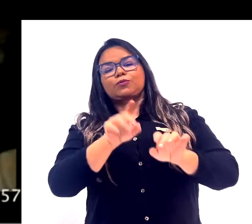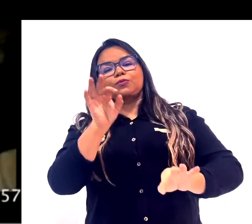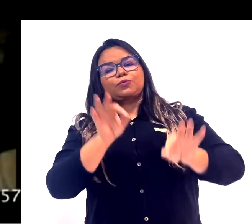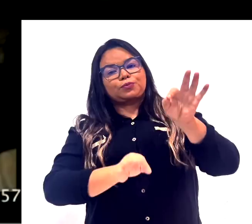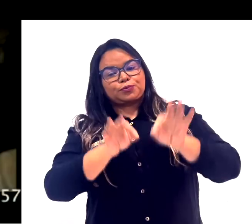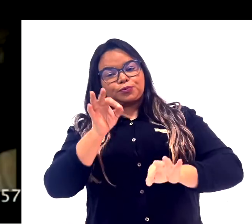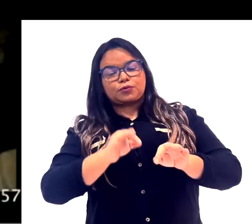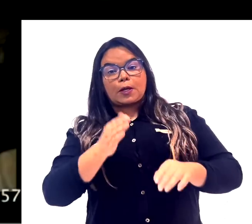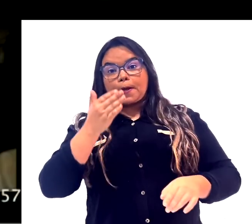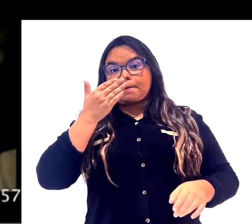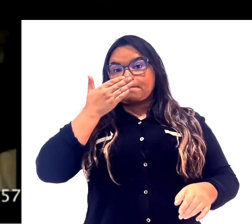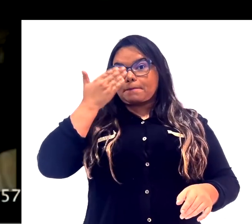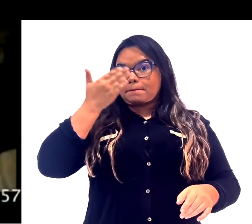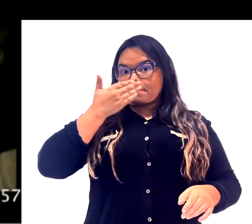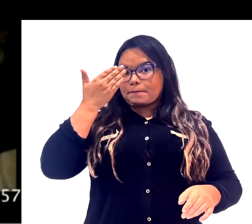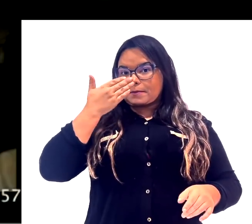juízo,